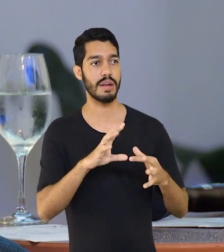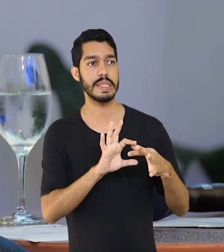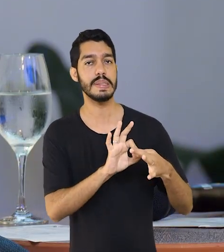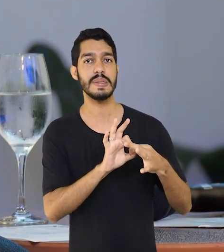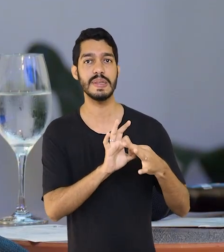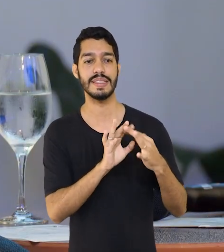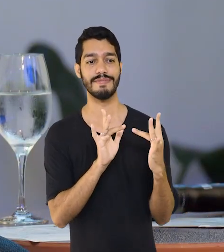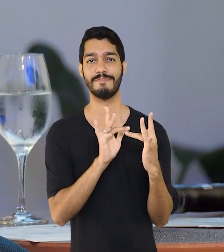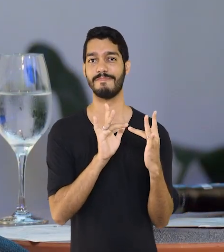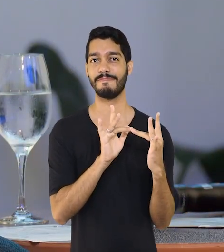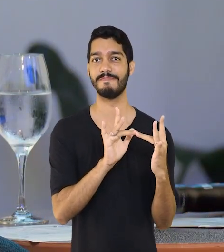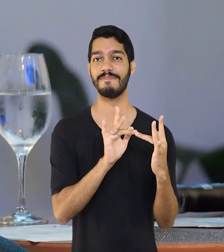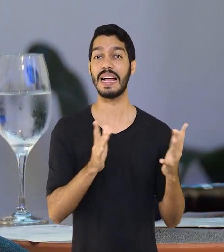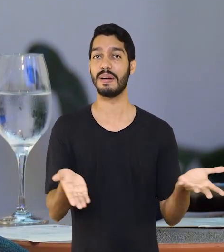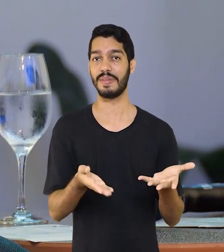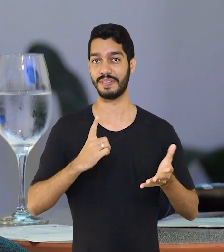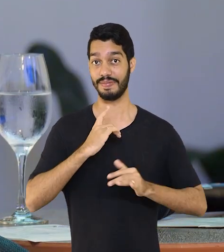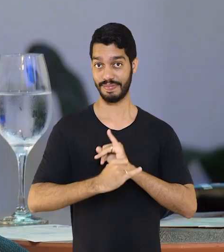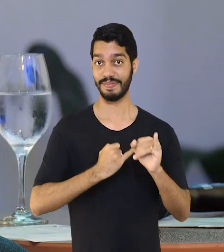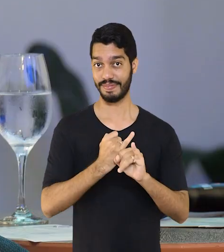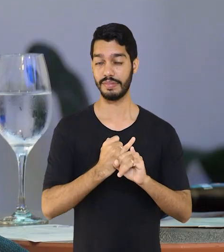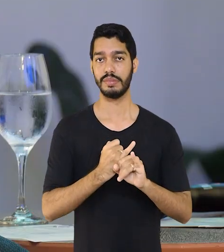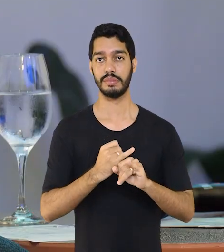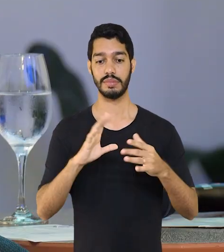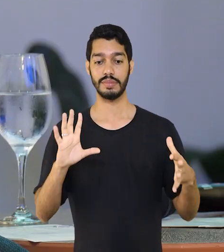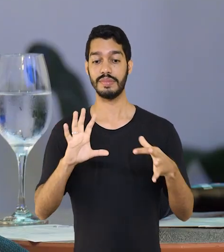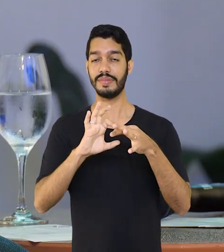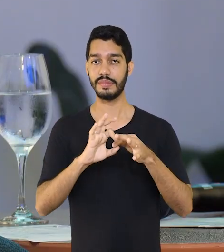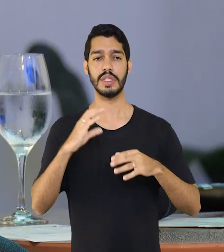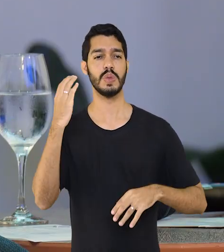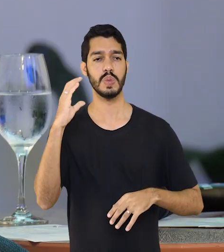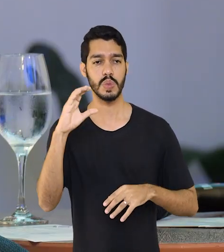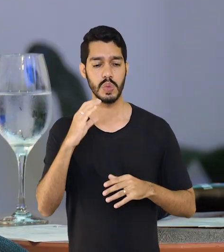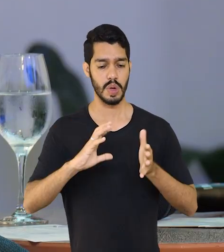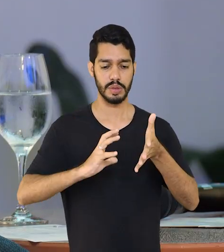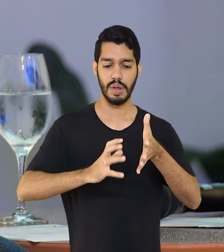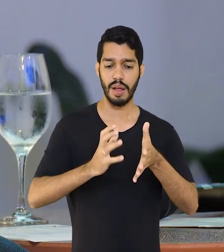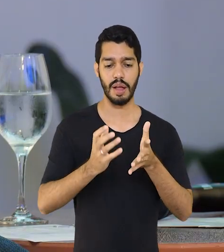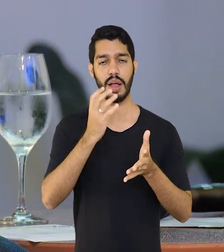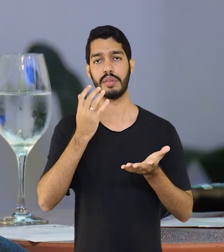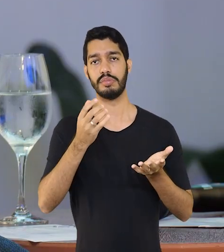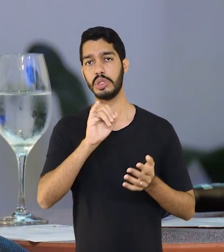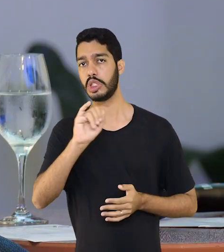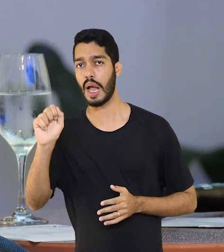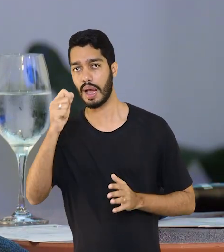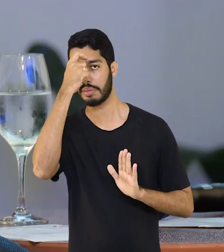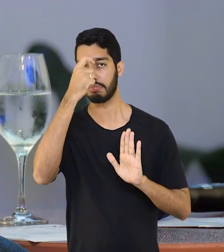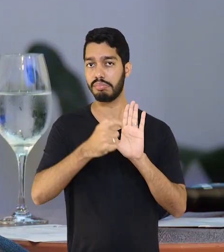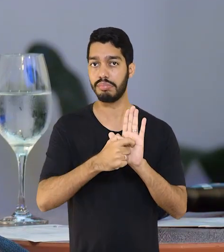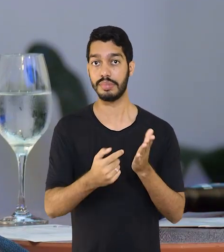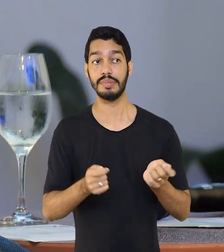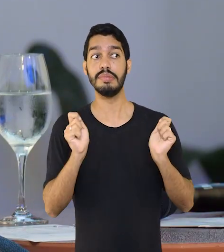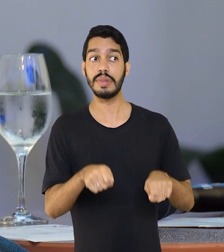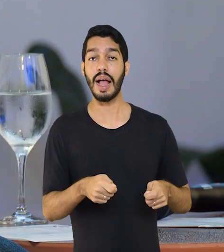conectividade, né, que a gente agora tem, associado à ciência de dados, à inteligência artificial, tudo isso,